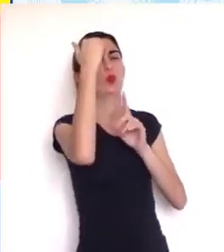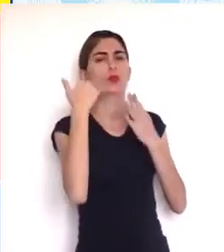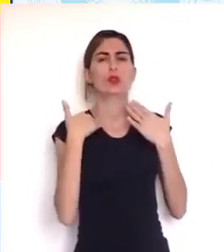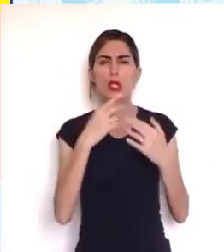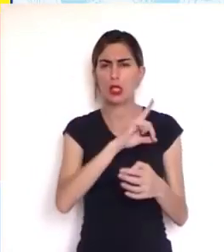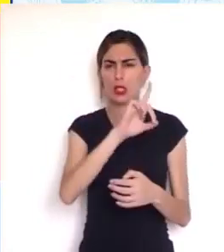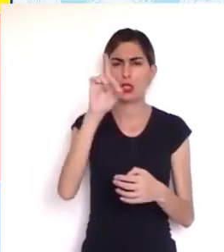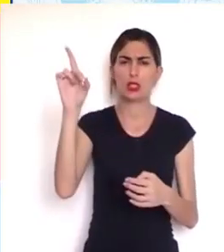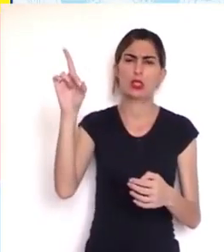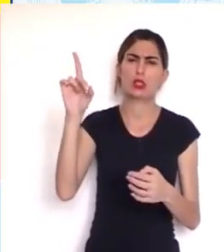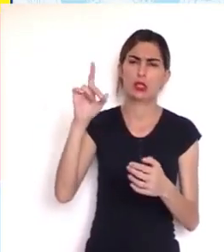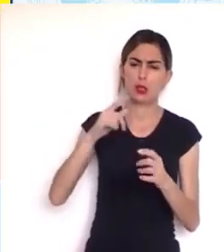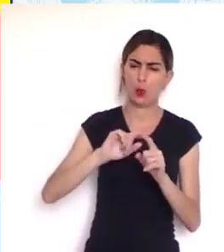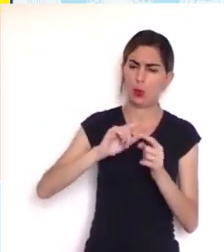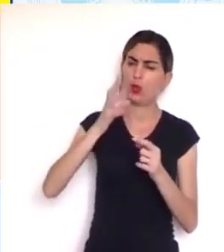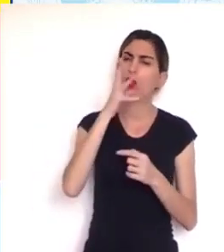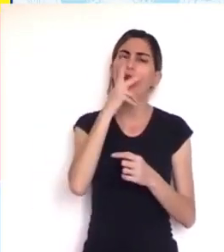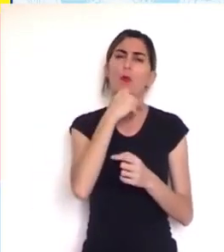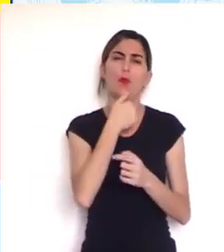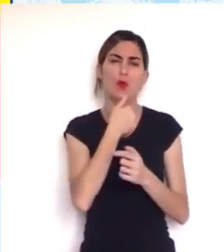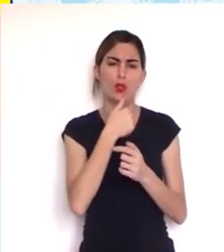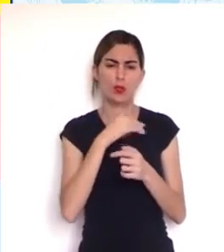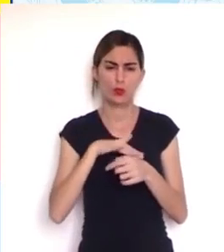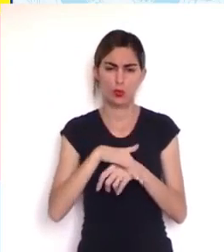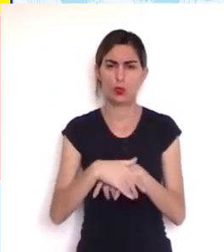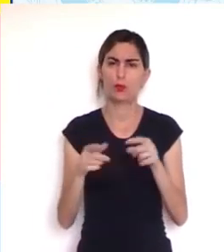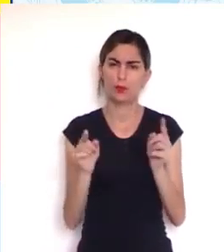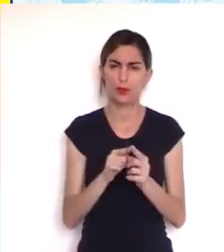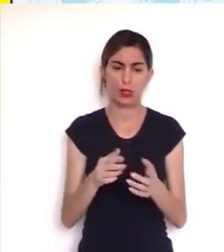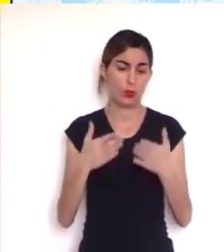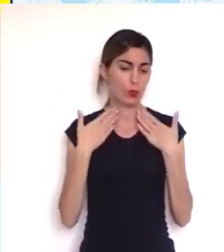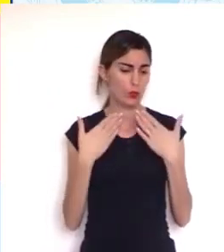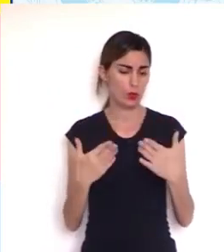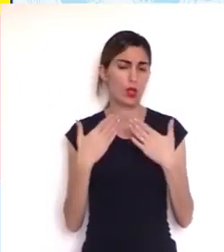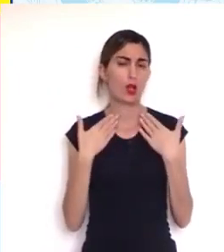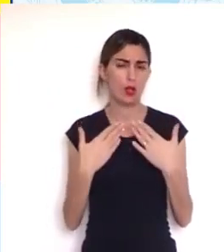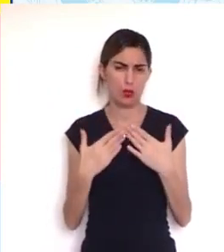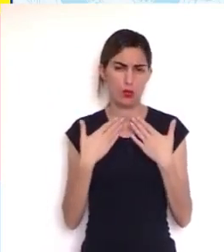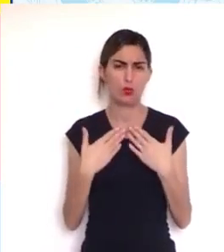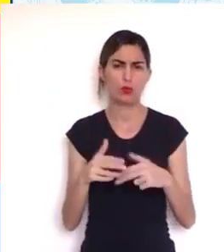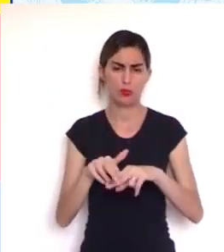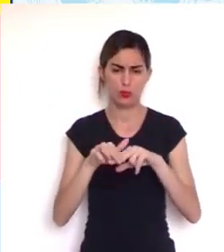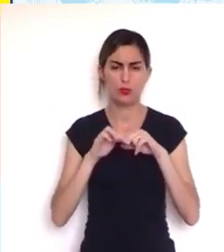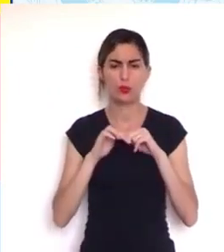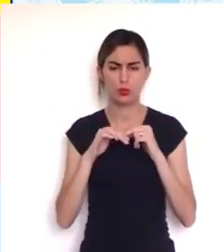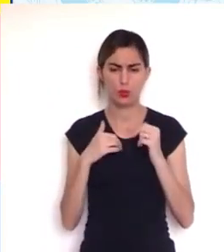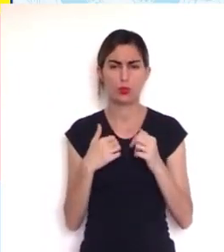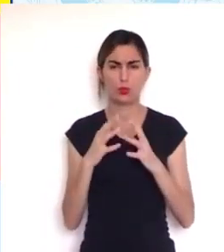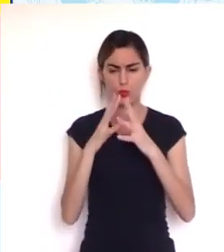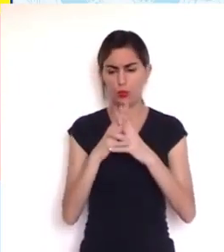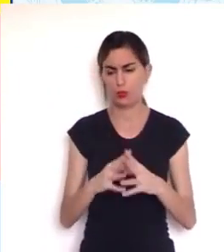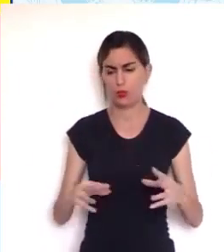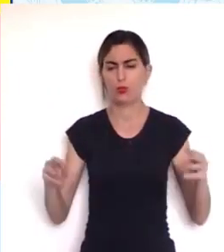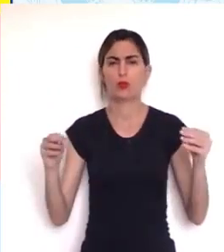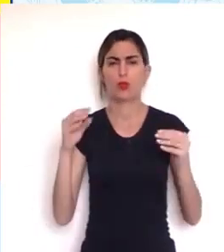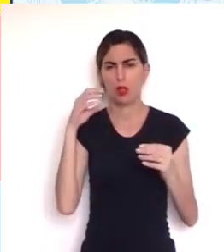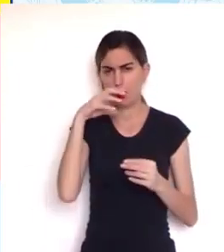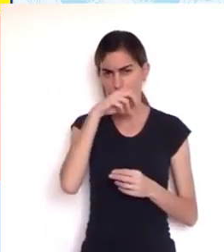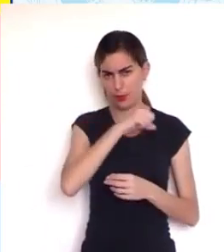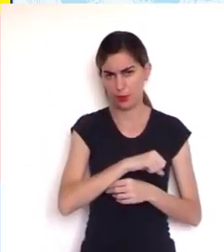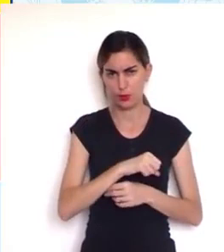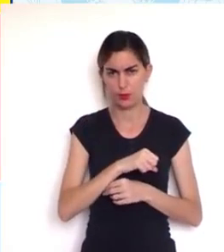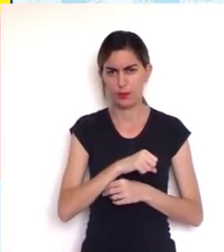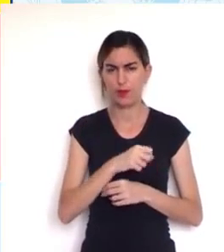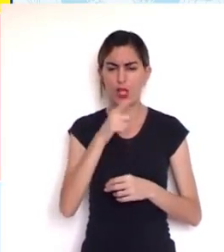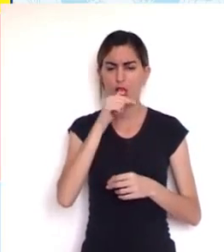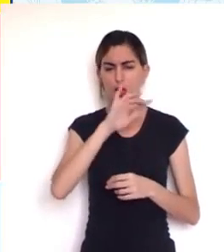os dias eles vão ser mais longos. O calor ele resulta em uma evaporação mais